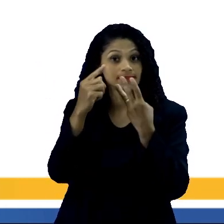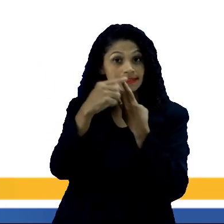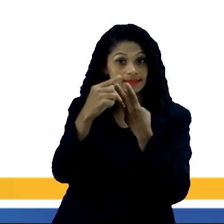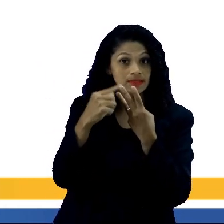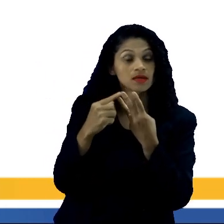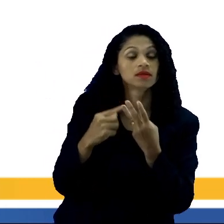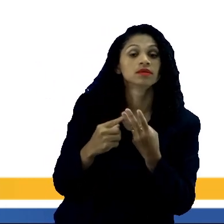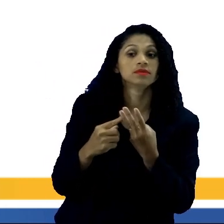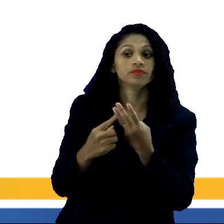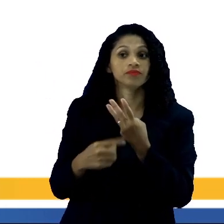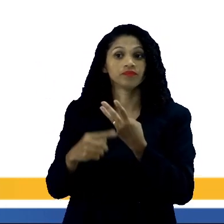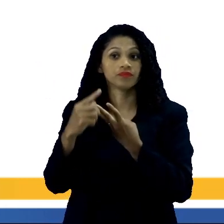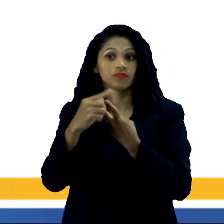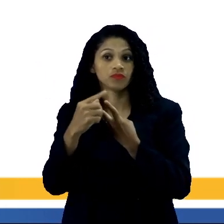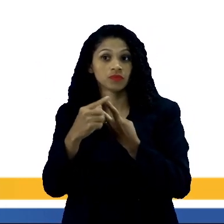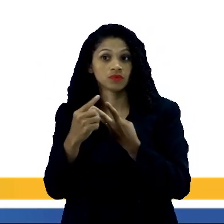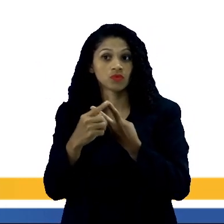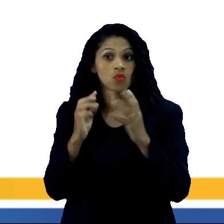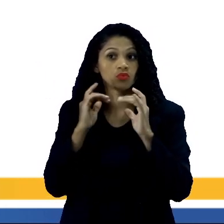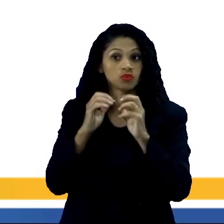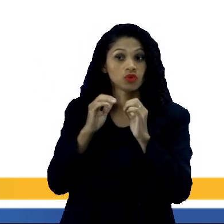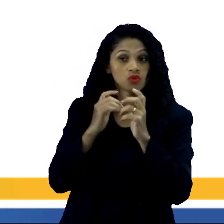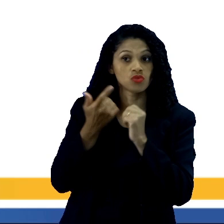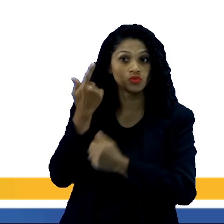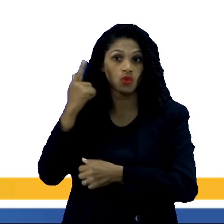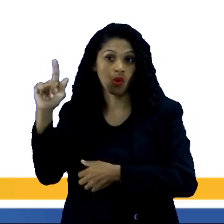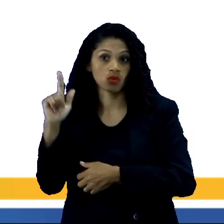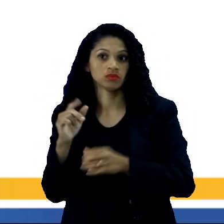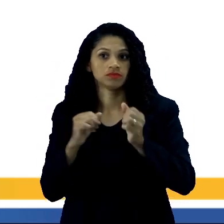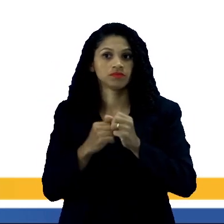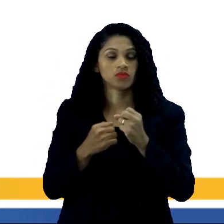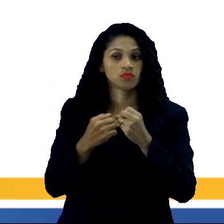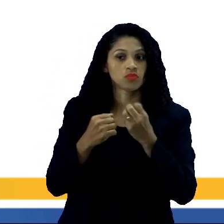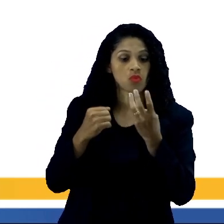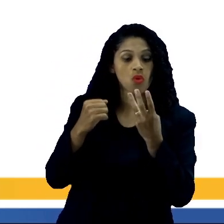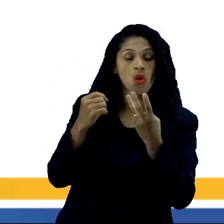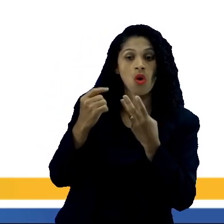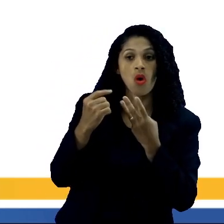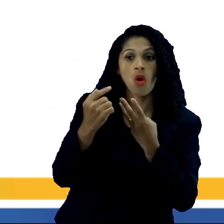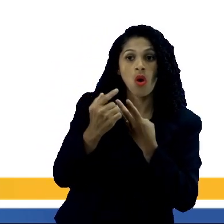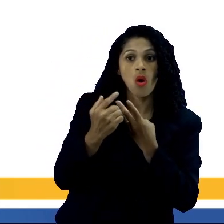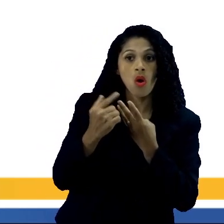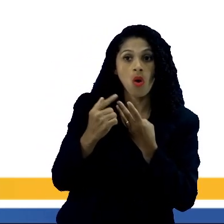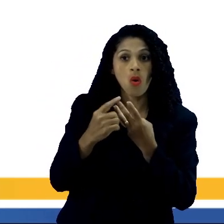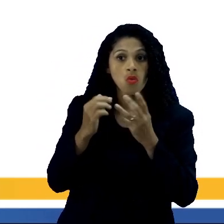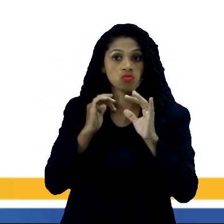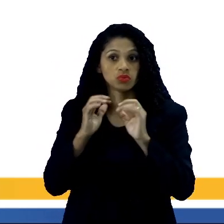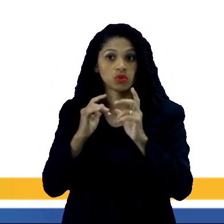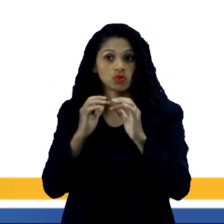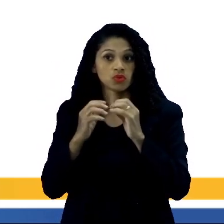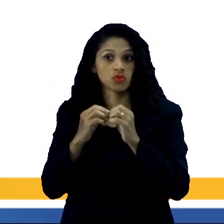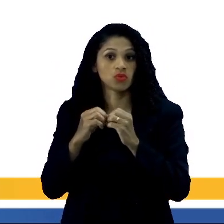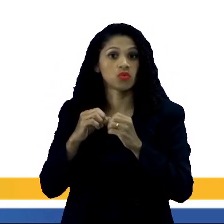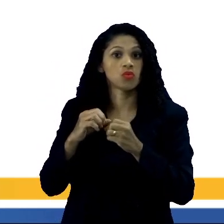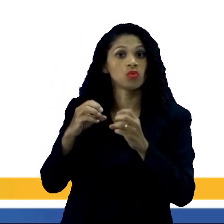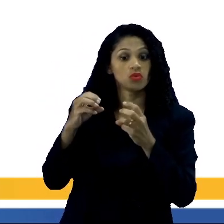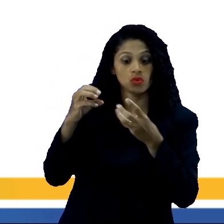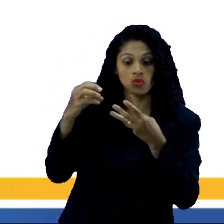Pode ser entre um neurônio e outro, pode ser entre um neurônio e uma célula muscular, pode ser entre um